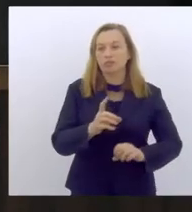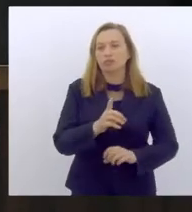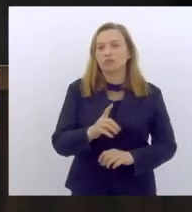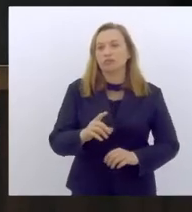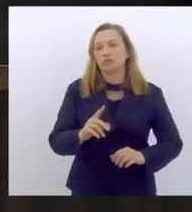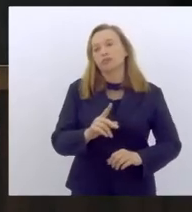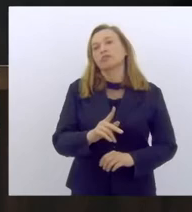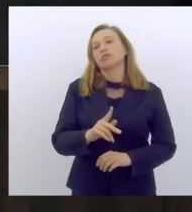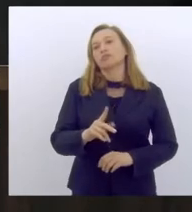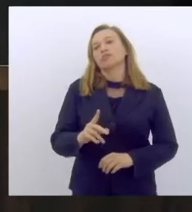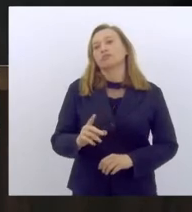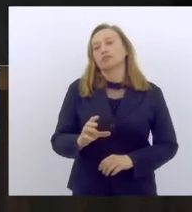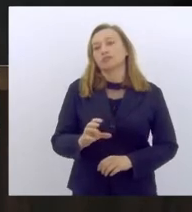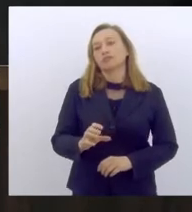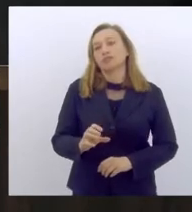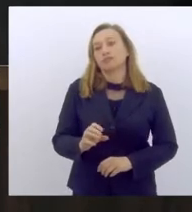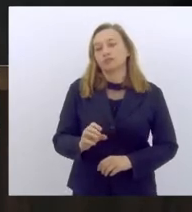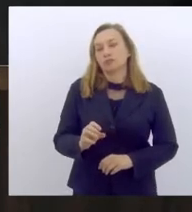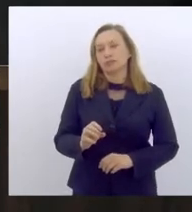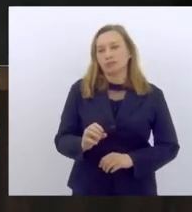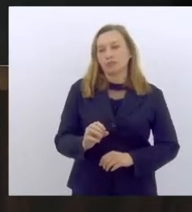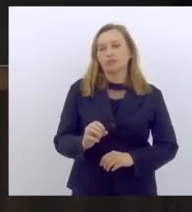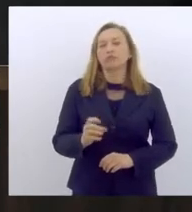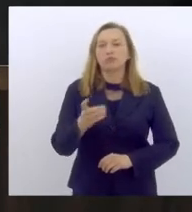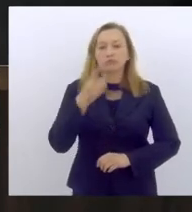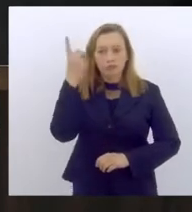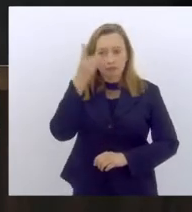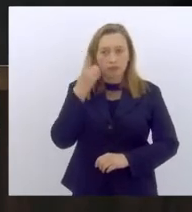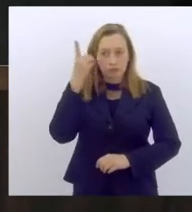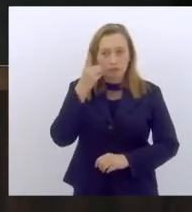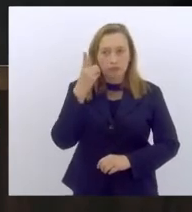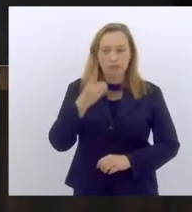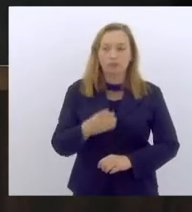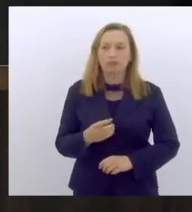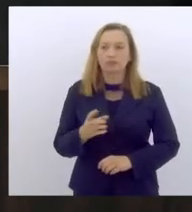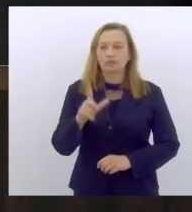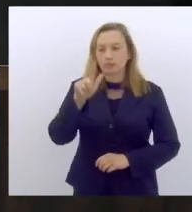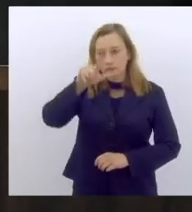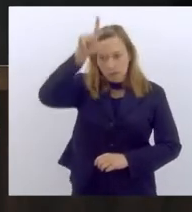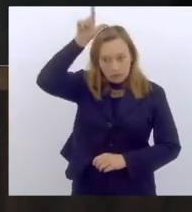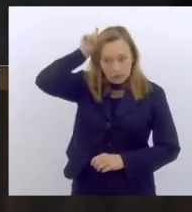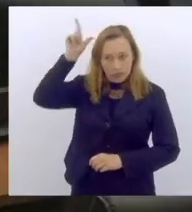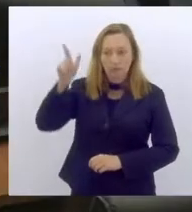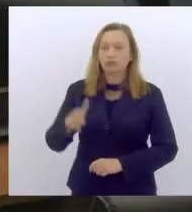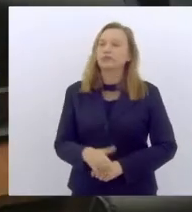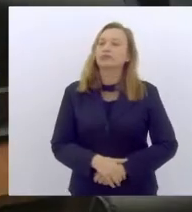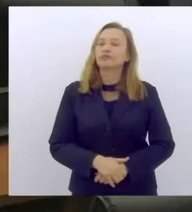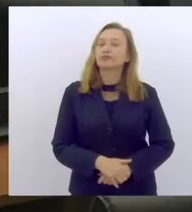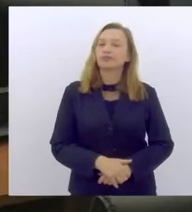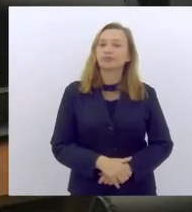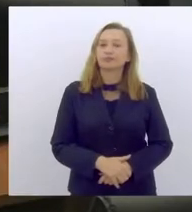para emitir parecer pela comissão de condição Justiça deputado Luiz Paulo